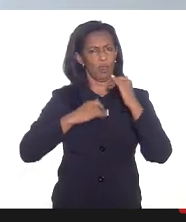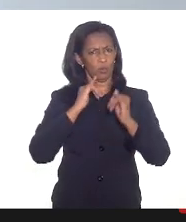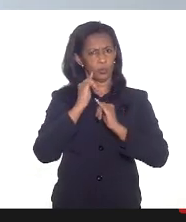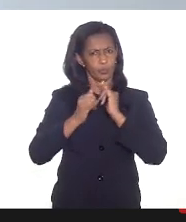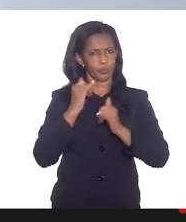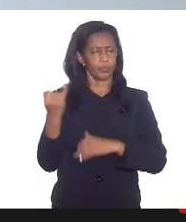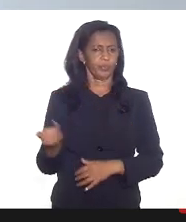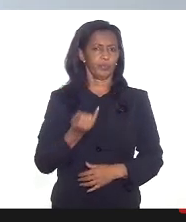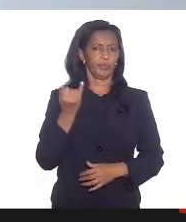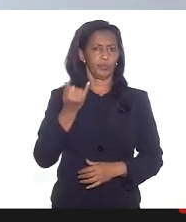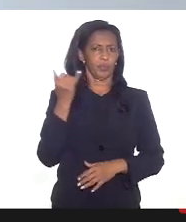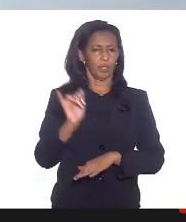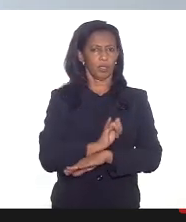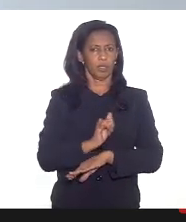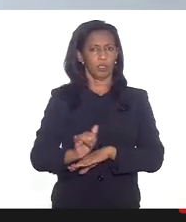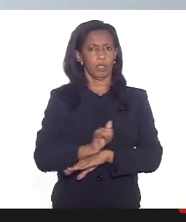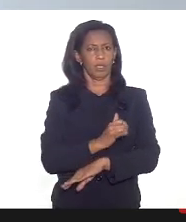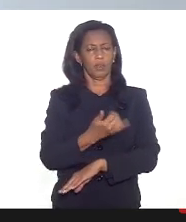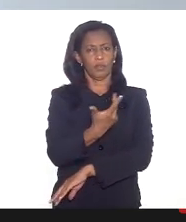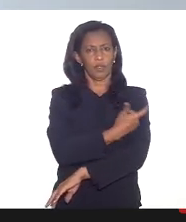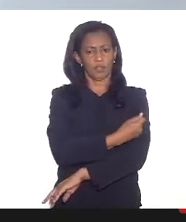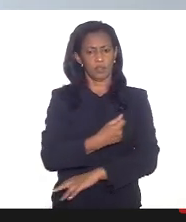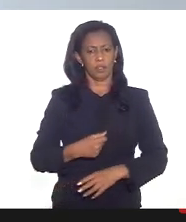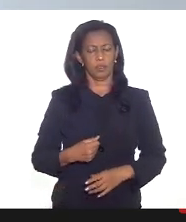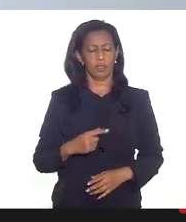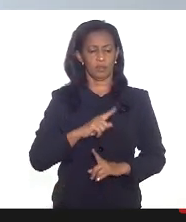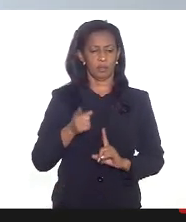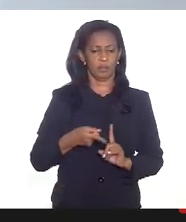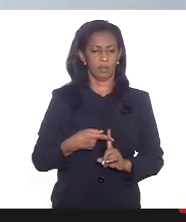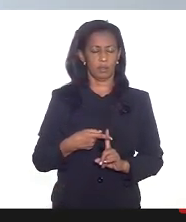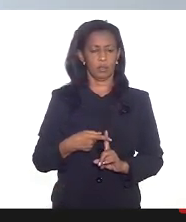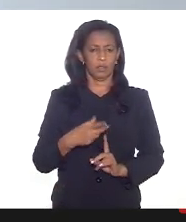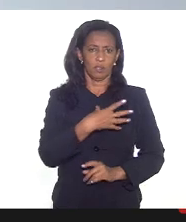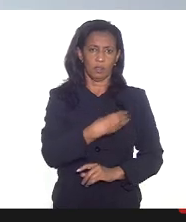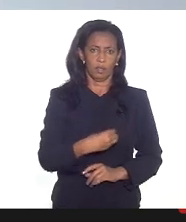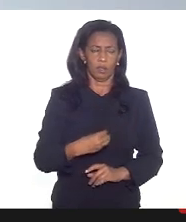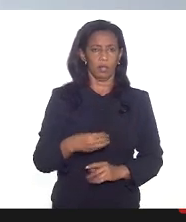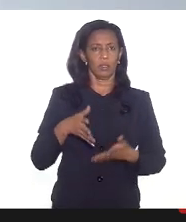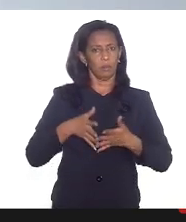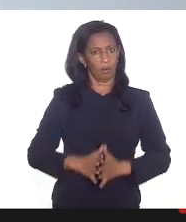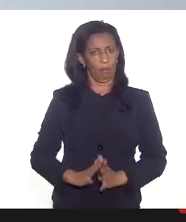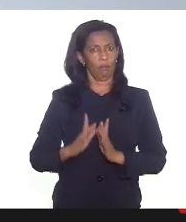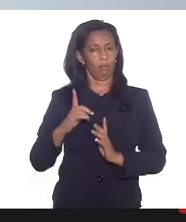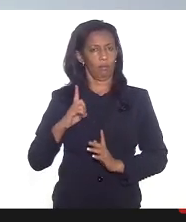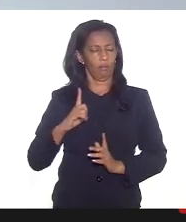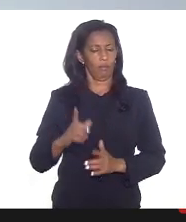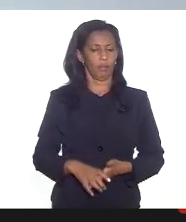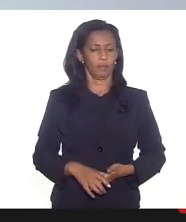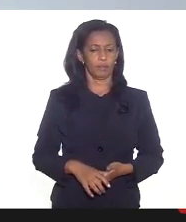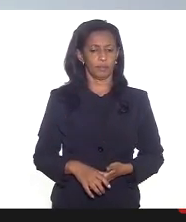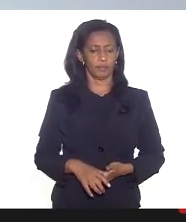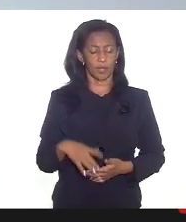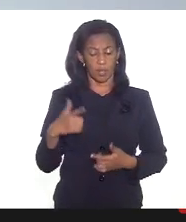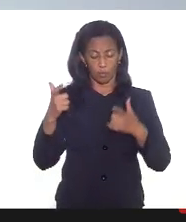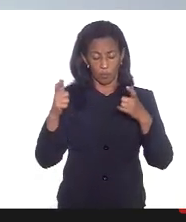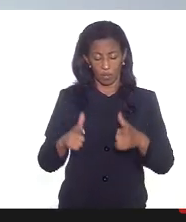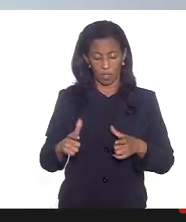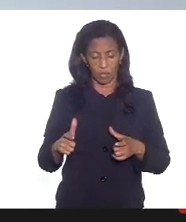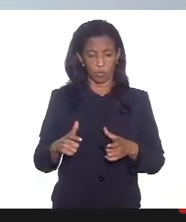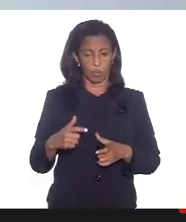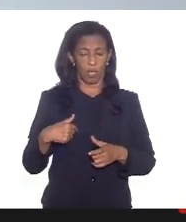que são importantes da estratégia de vacinação da gestante lactante cê e puérperas E aí eu vou falar de um lugar